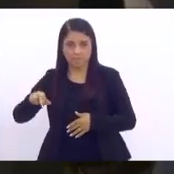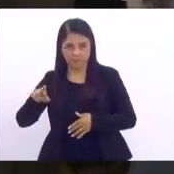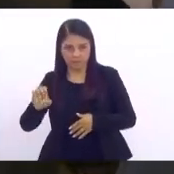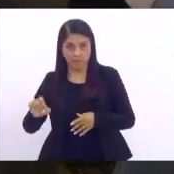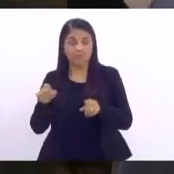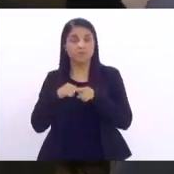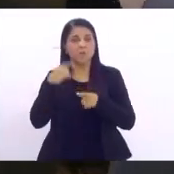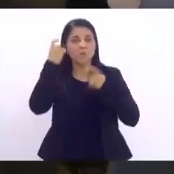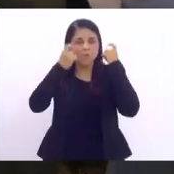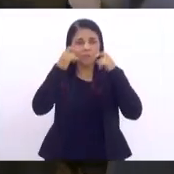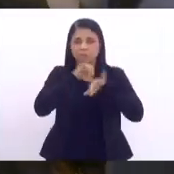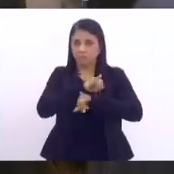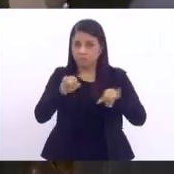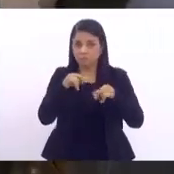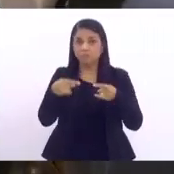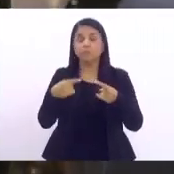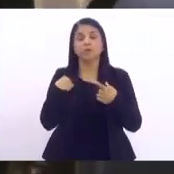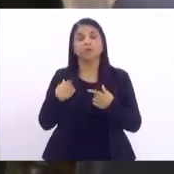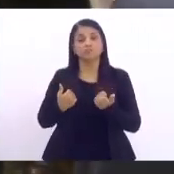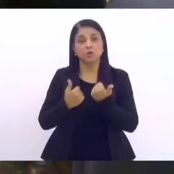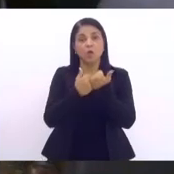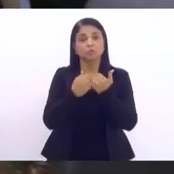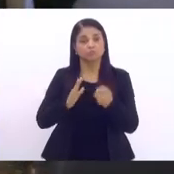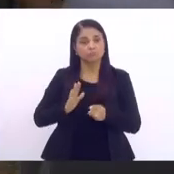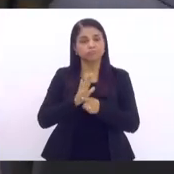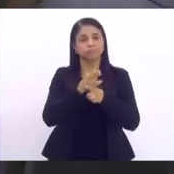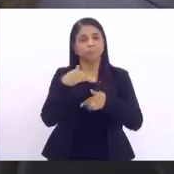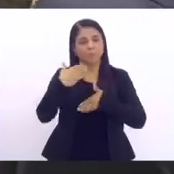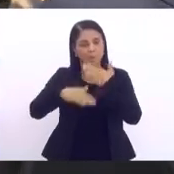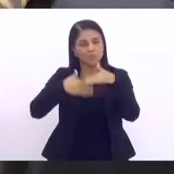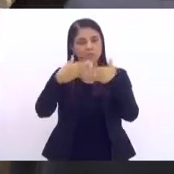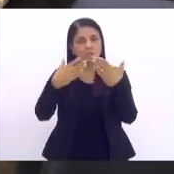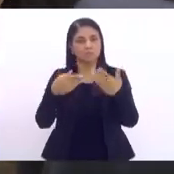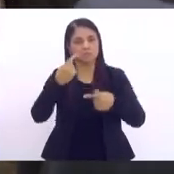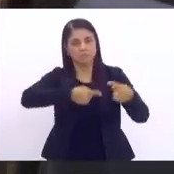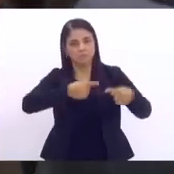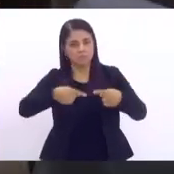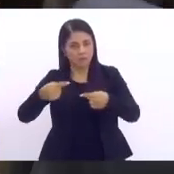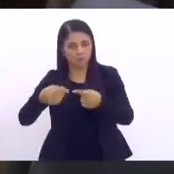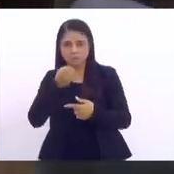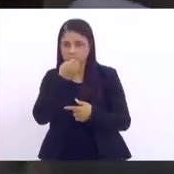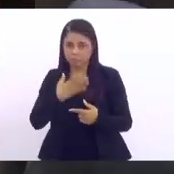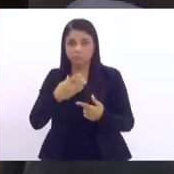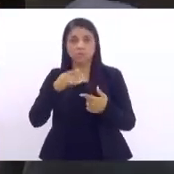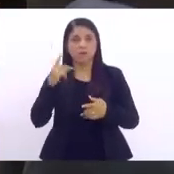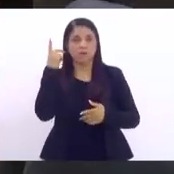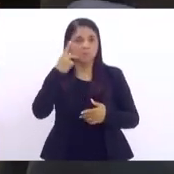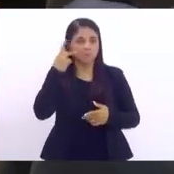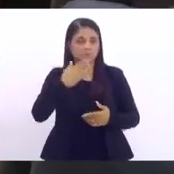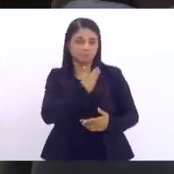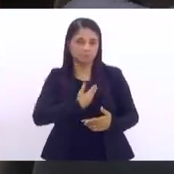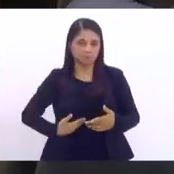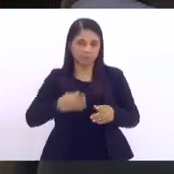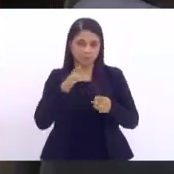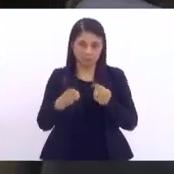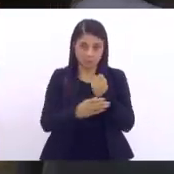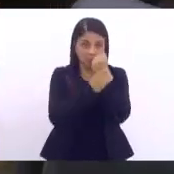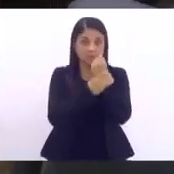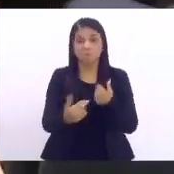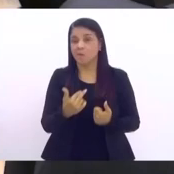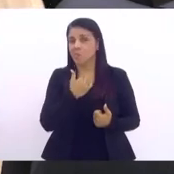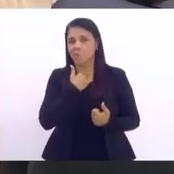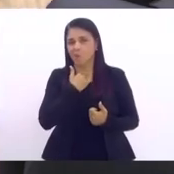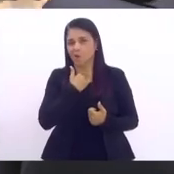contribuindo para o processo, para o bom debate com relação à política pública de segurança, mas a gente não pode deixar de alertar